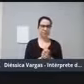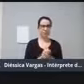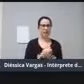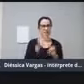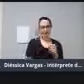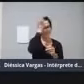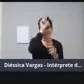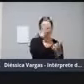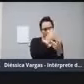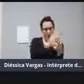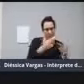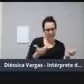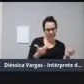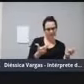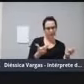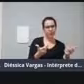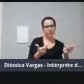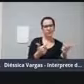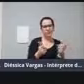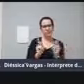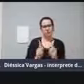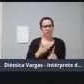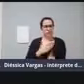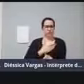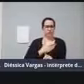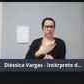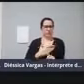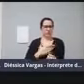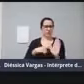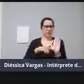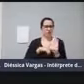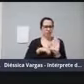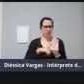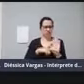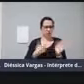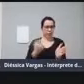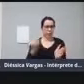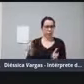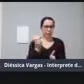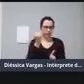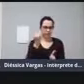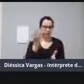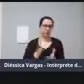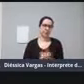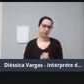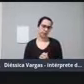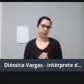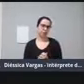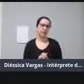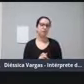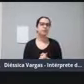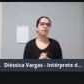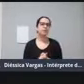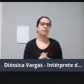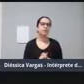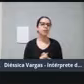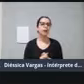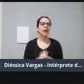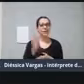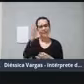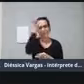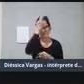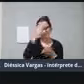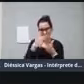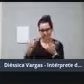concepção negativa para esse grupo tão diverso e importante, né? Como a professora André já comentou, os insetos têm uma